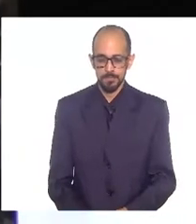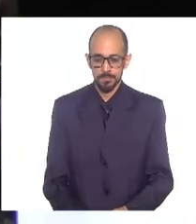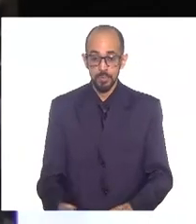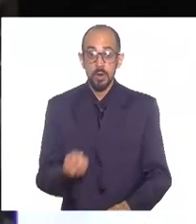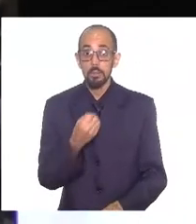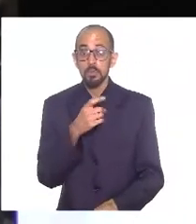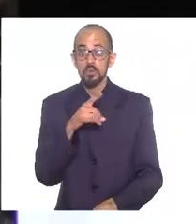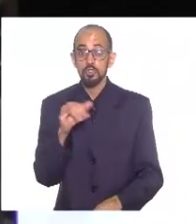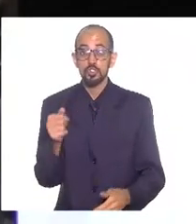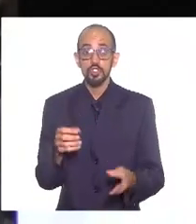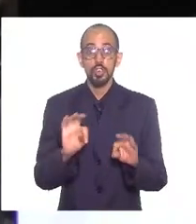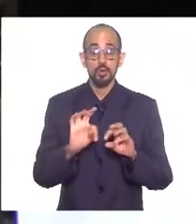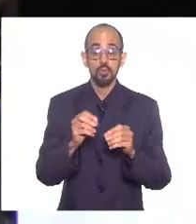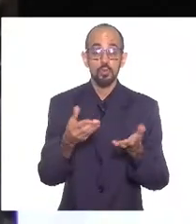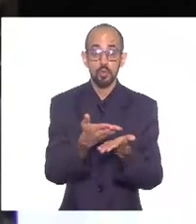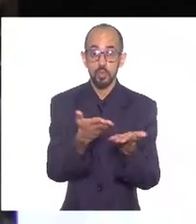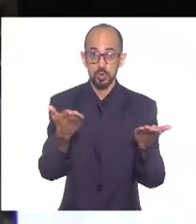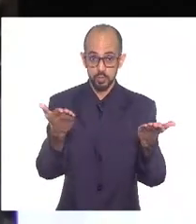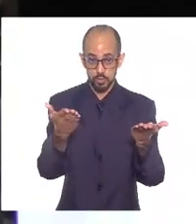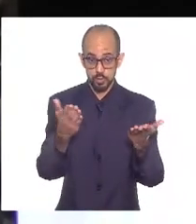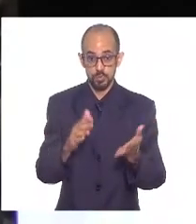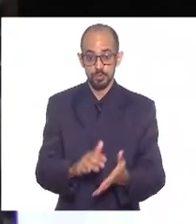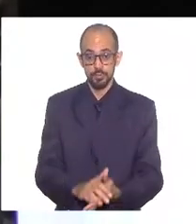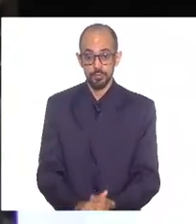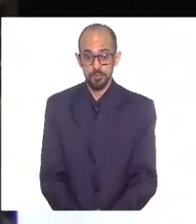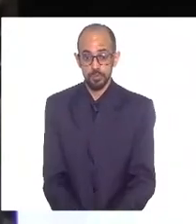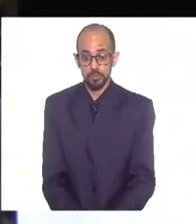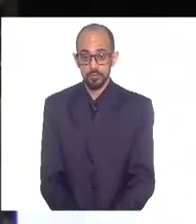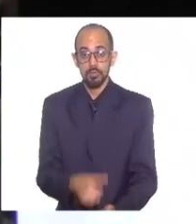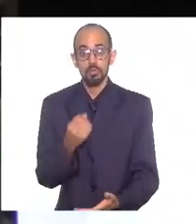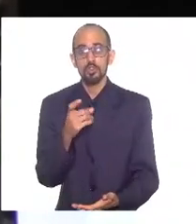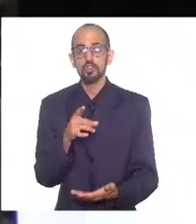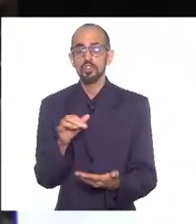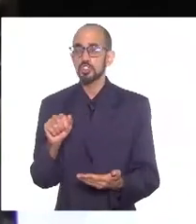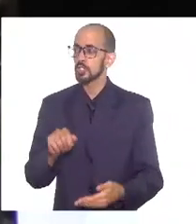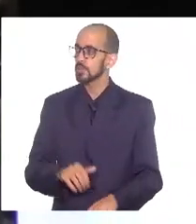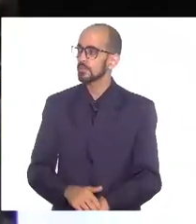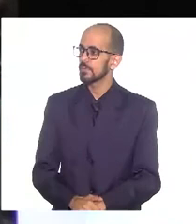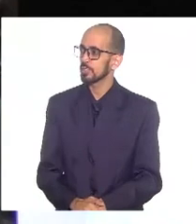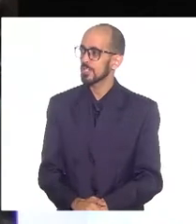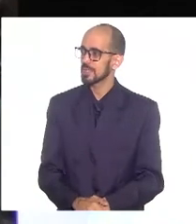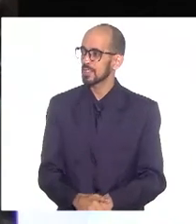Bom dia a todas e a todos. Bom dia.